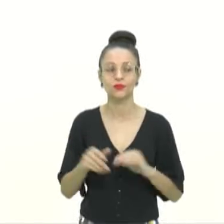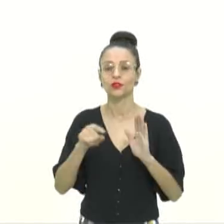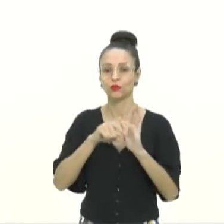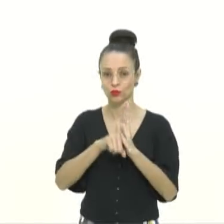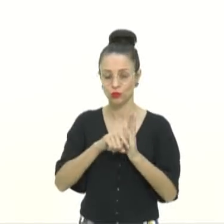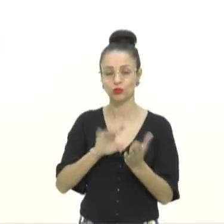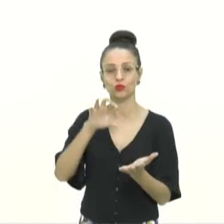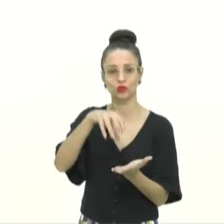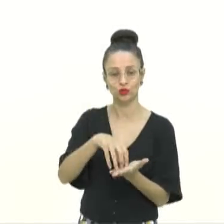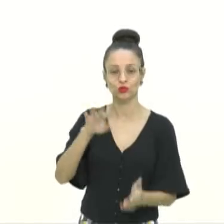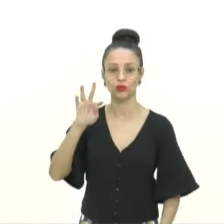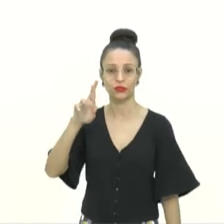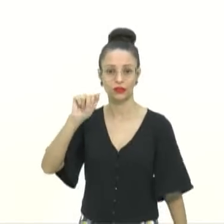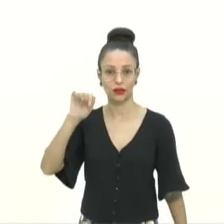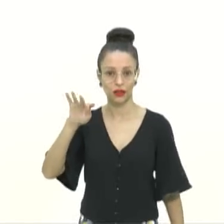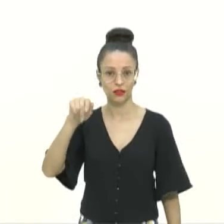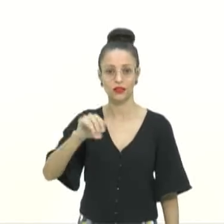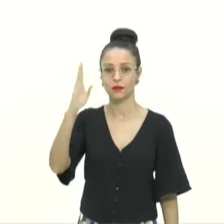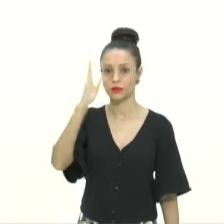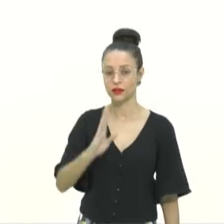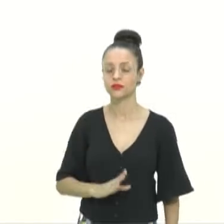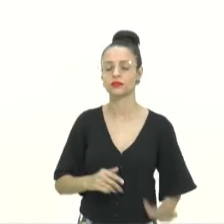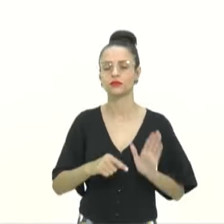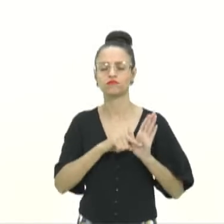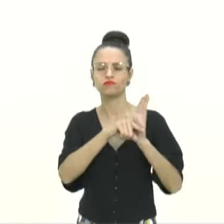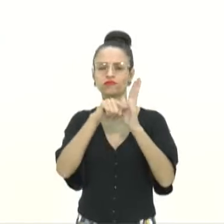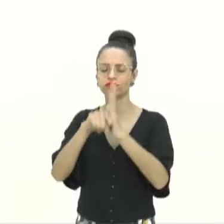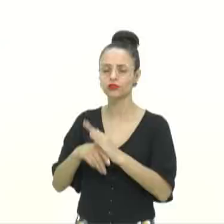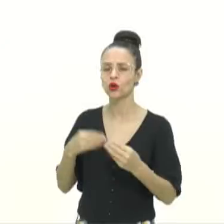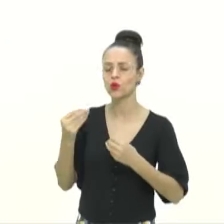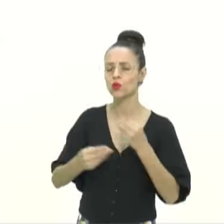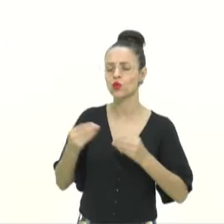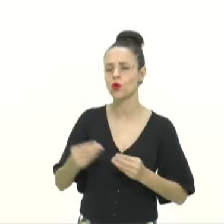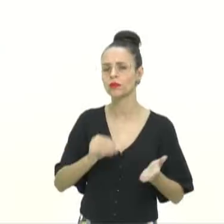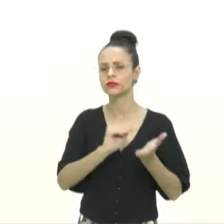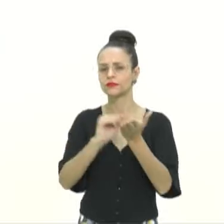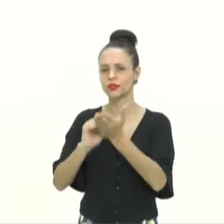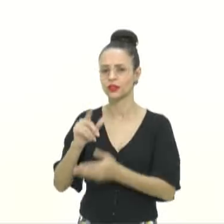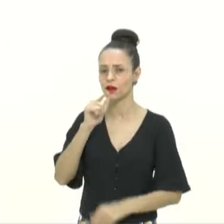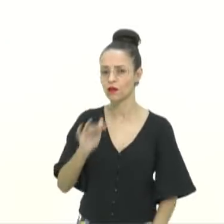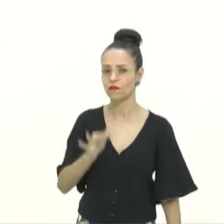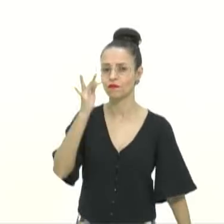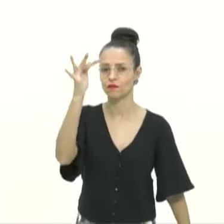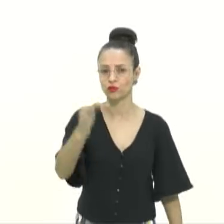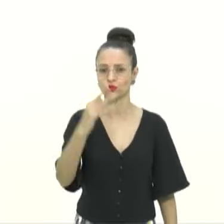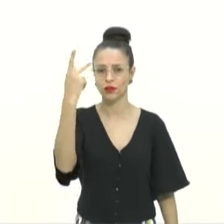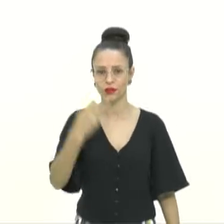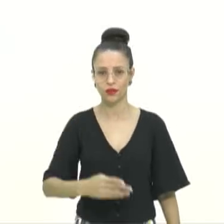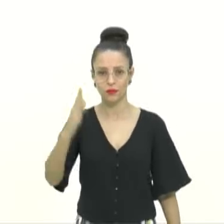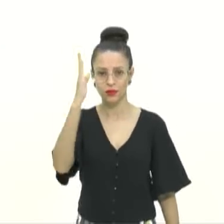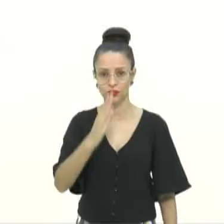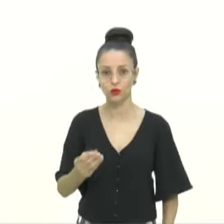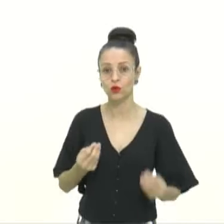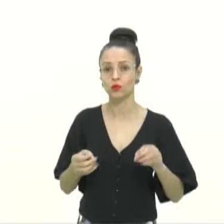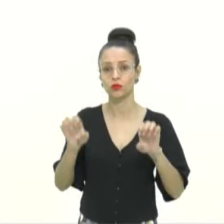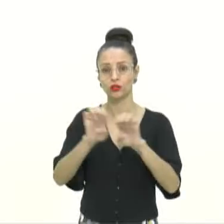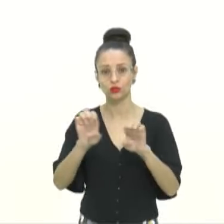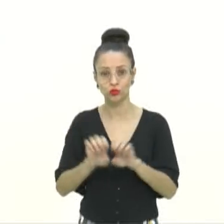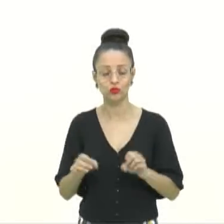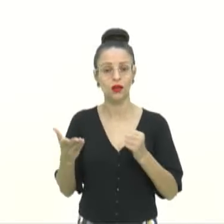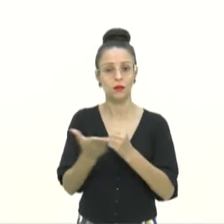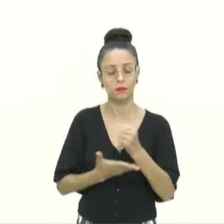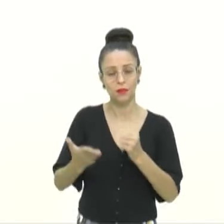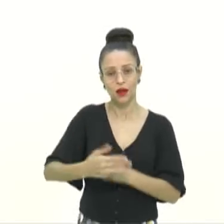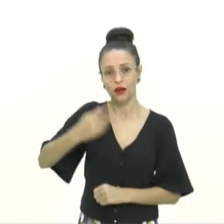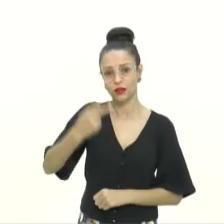Brasil estima cenários da demanda futura de água no país para pensar como o setor de saneamento